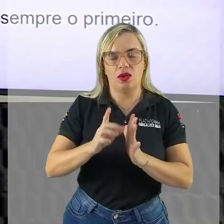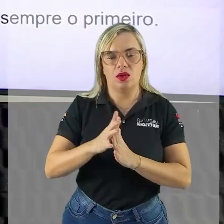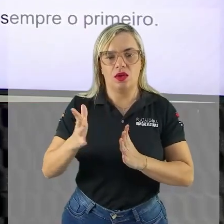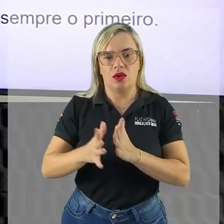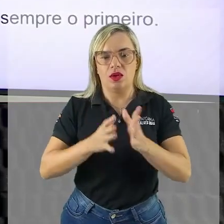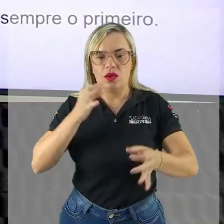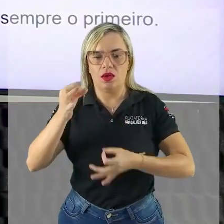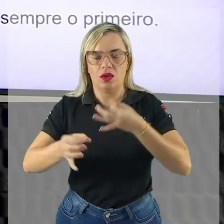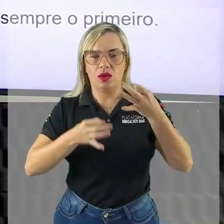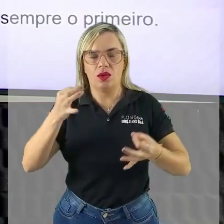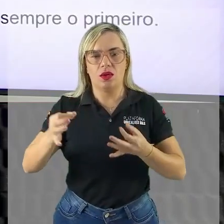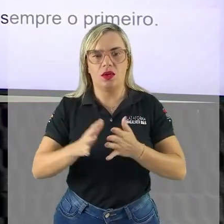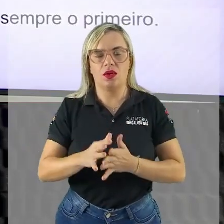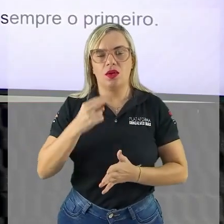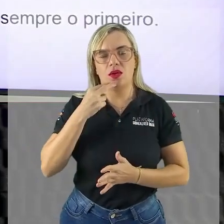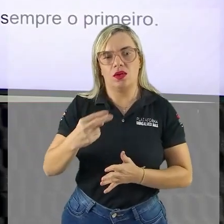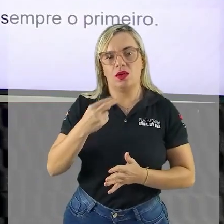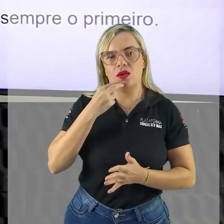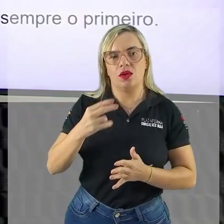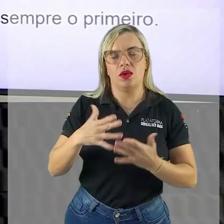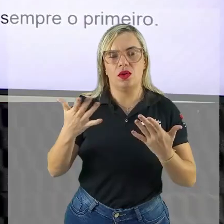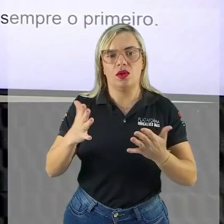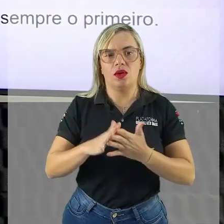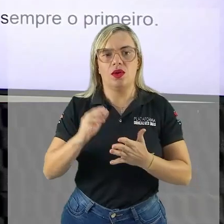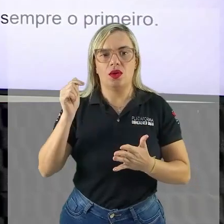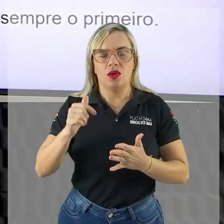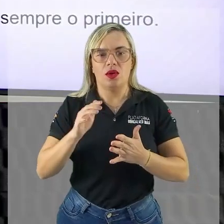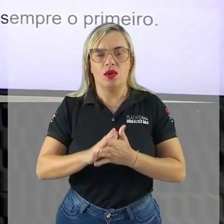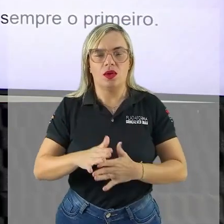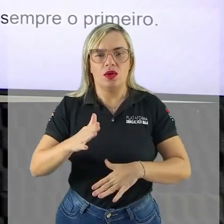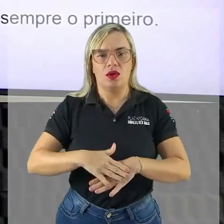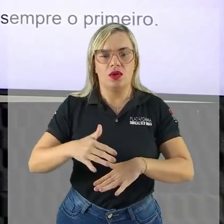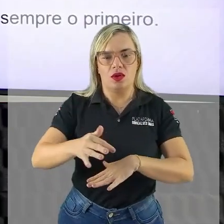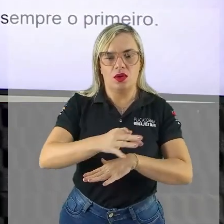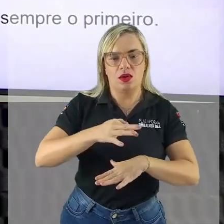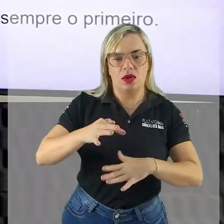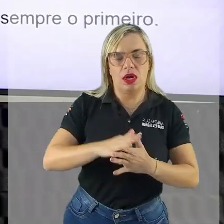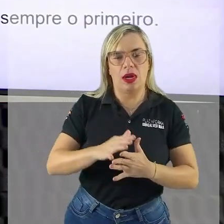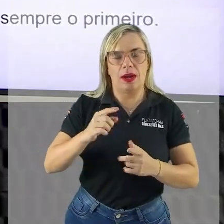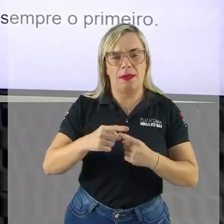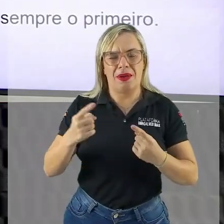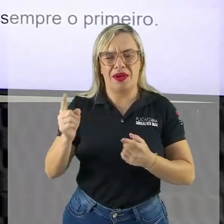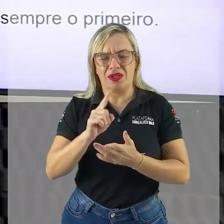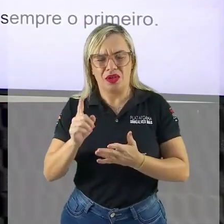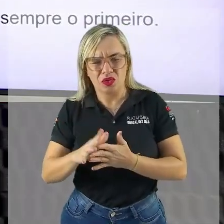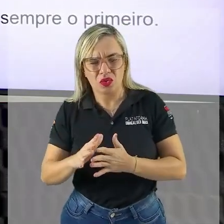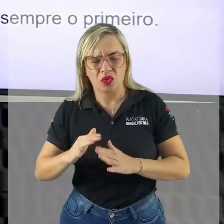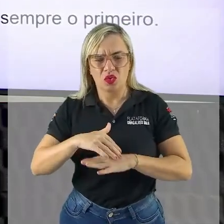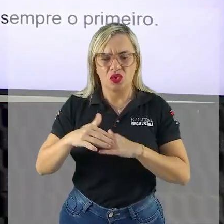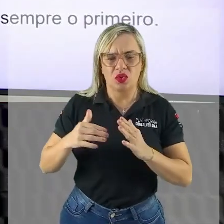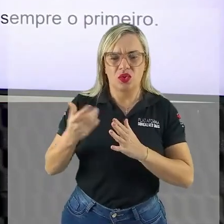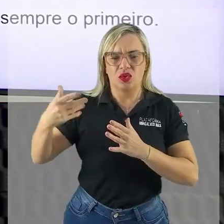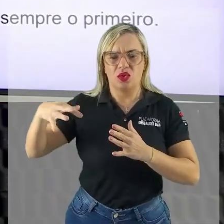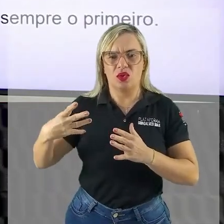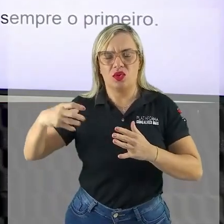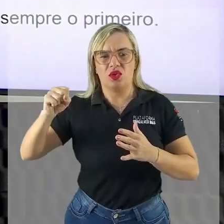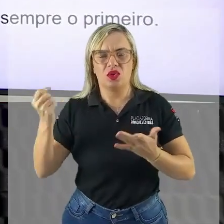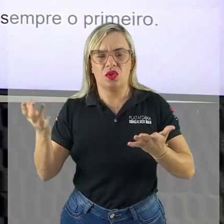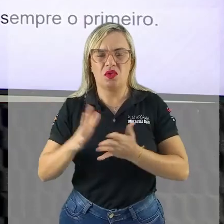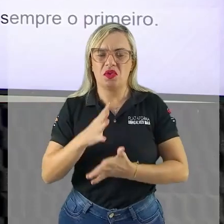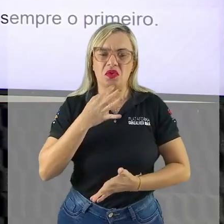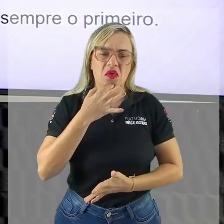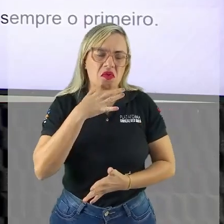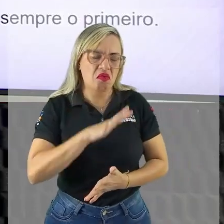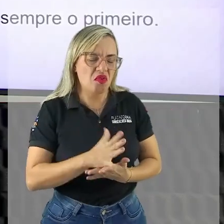mais formal, obviamente. Mas isso não quer dizer rebuscada demais, ao contrário, porque ao utilizar palavras rebuscadas demais, talvez você nem conheça